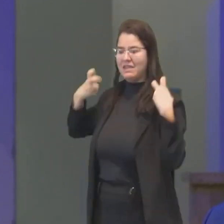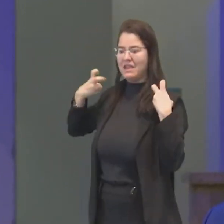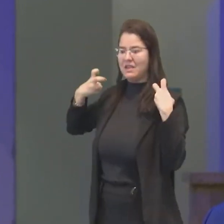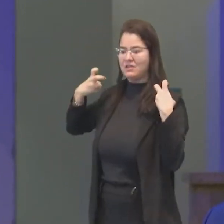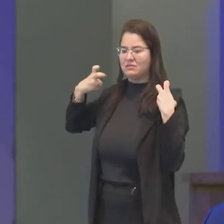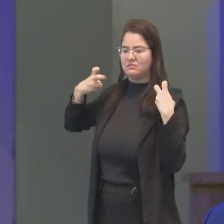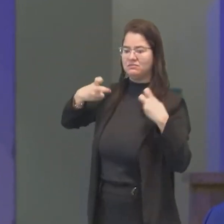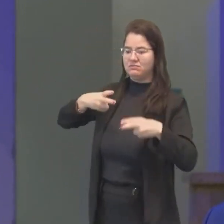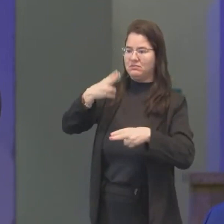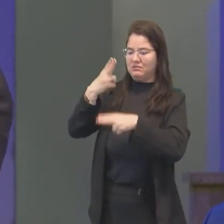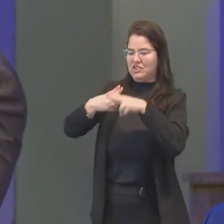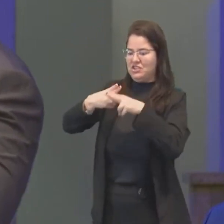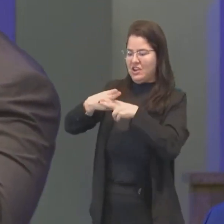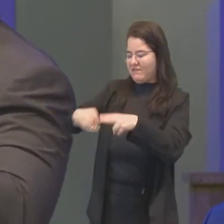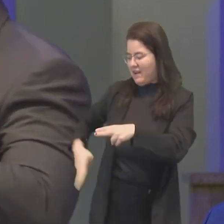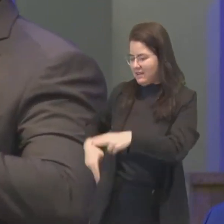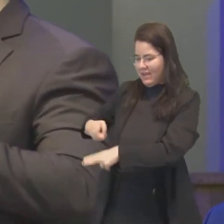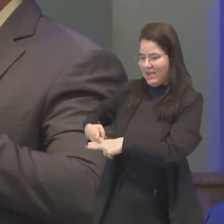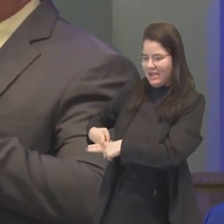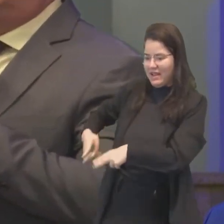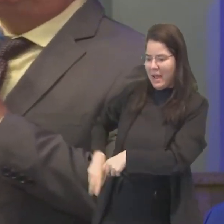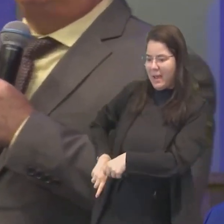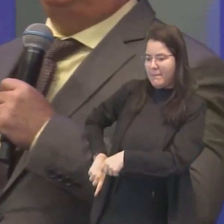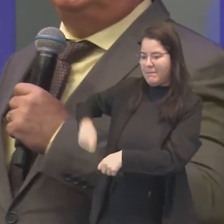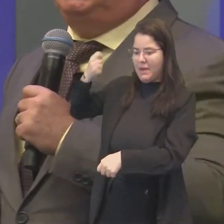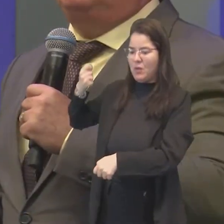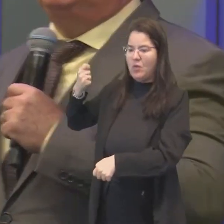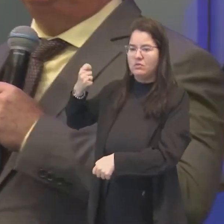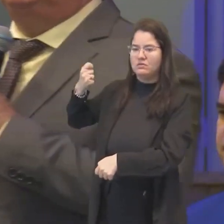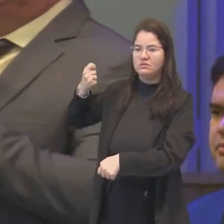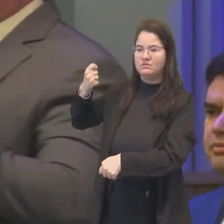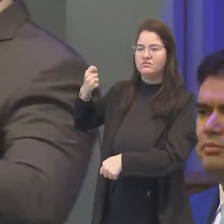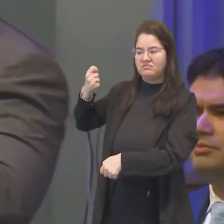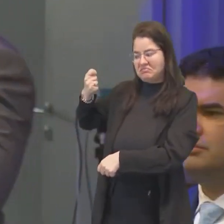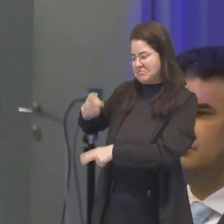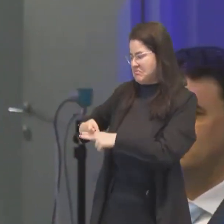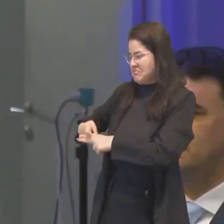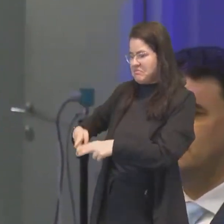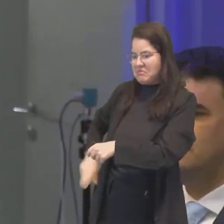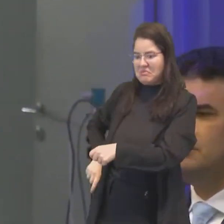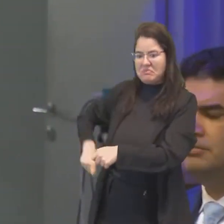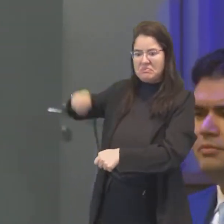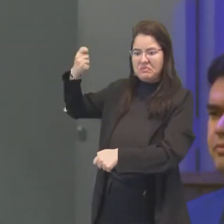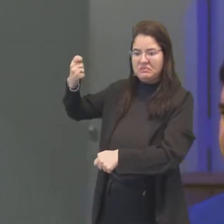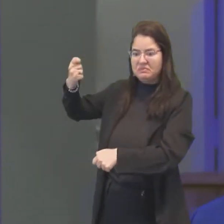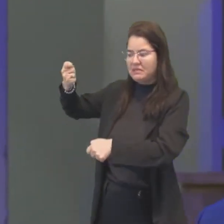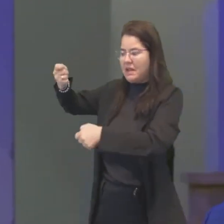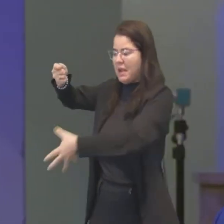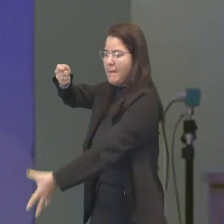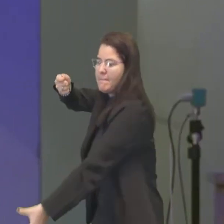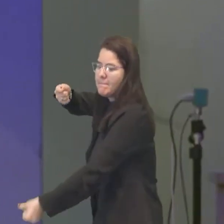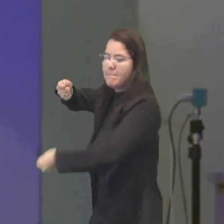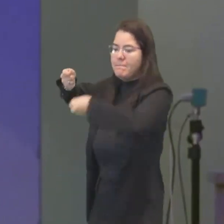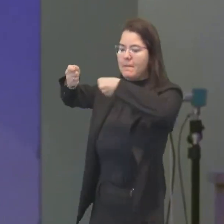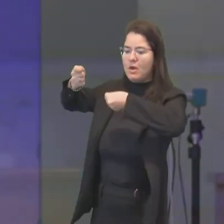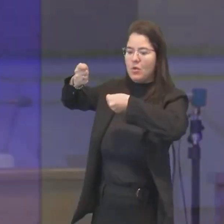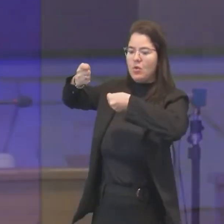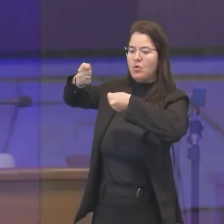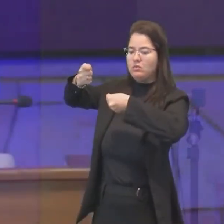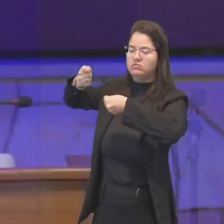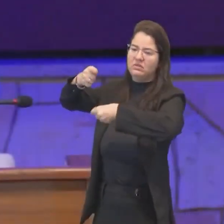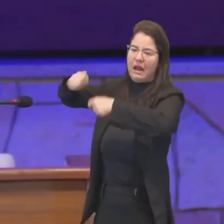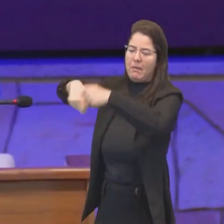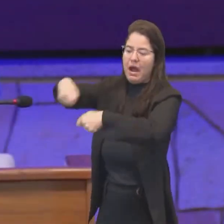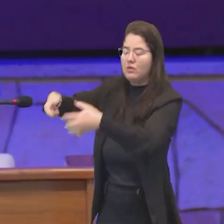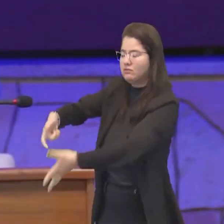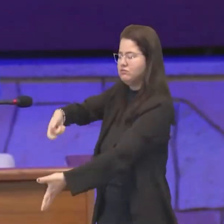canivete da cintura, porque ele anda de canivete até hoje, e ele então pegou aquele animal amarrado,